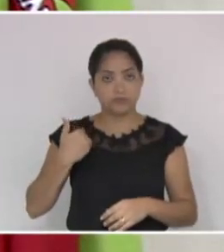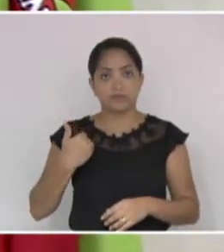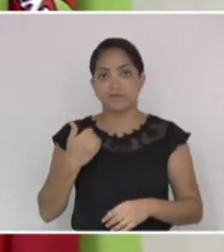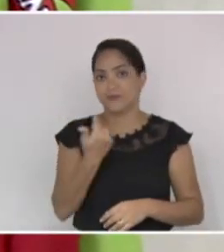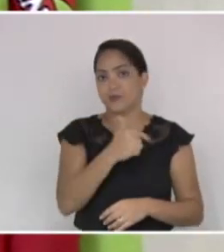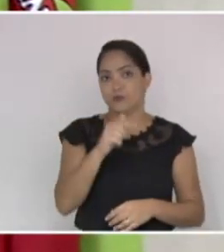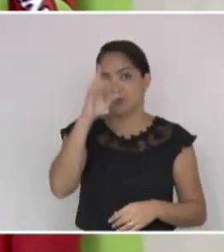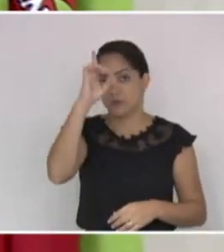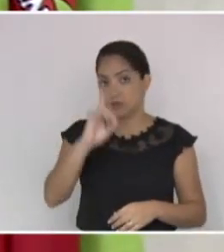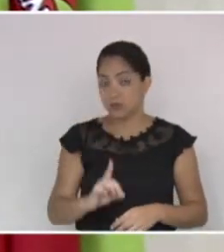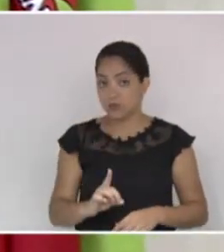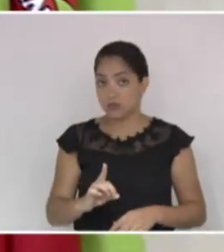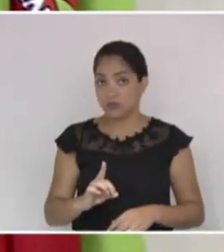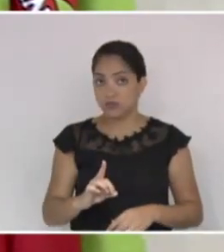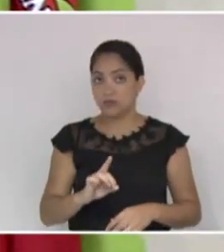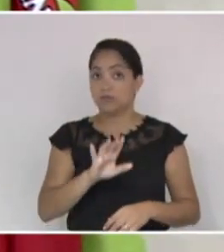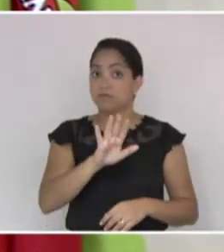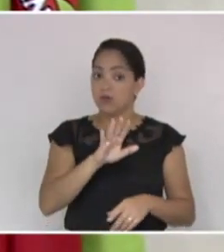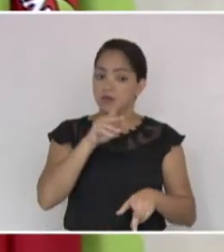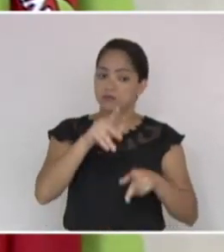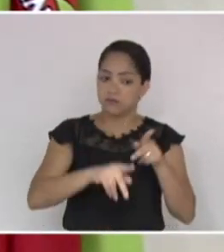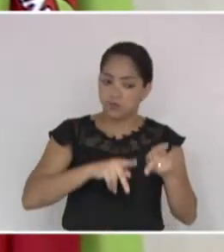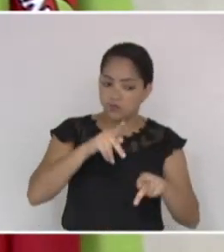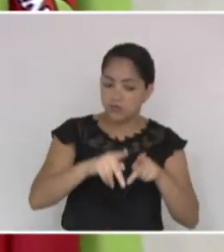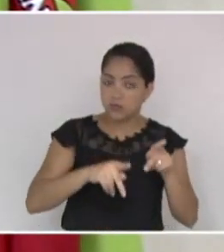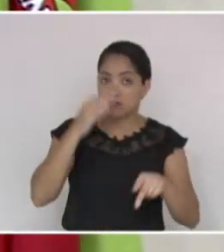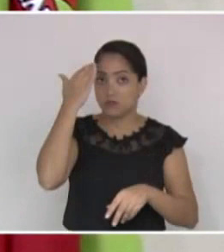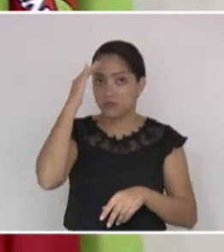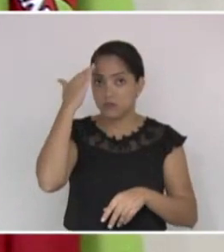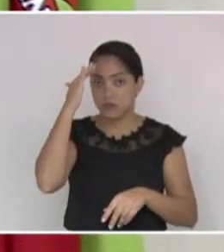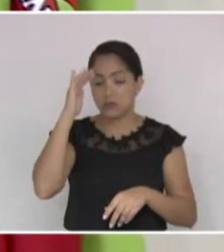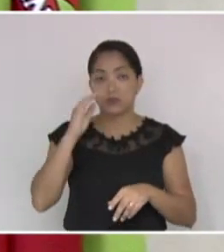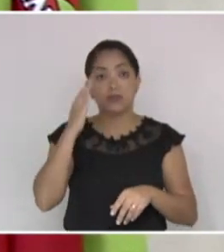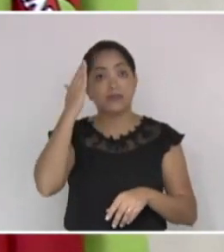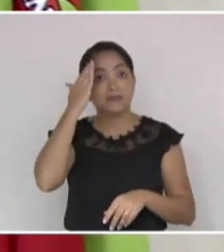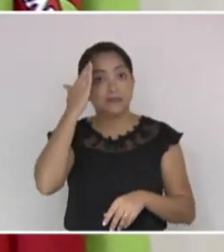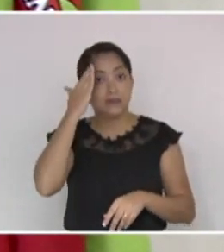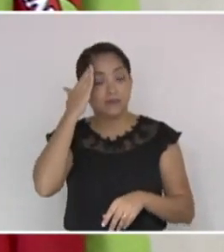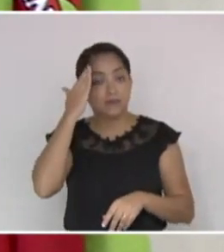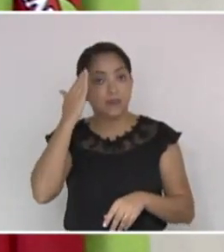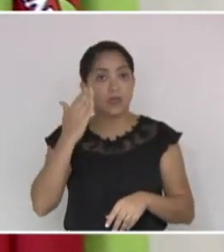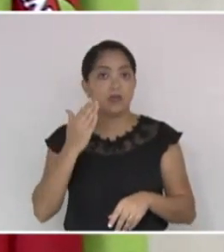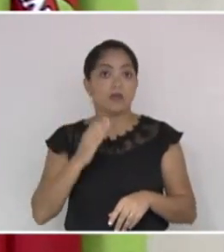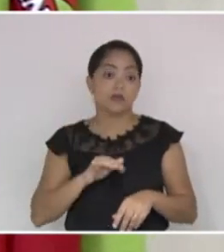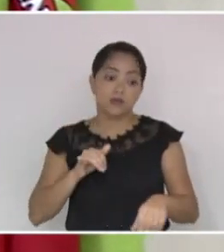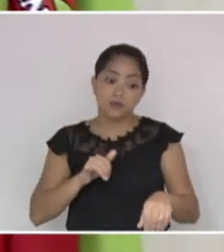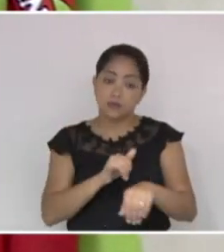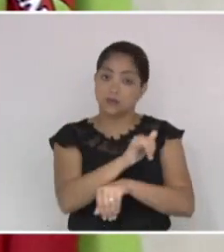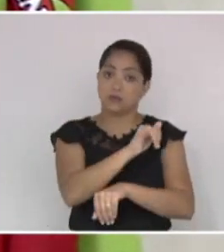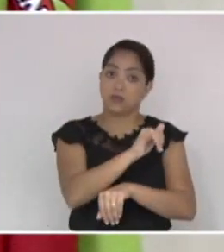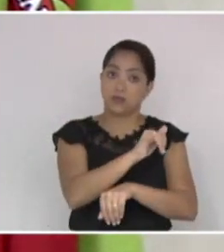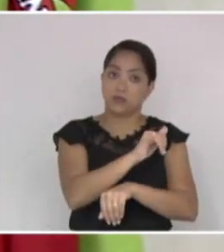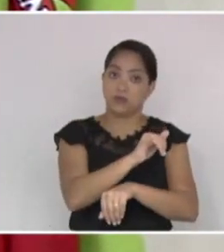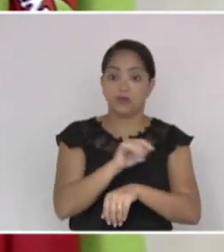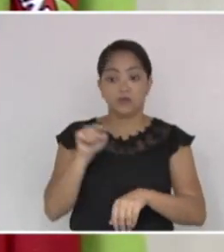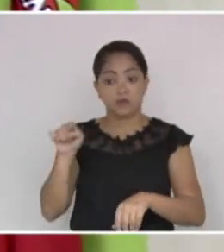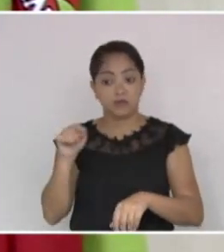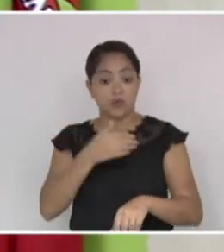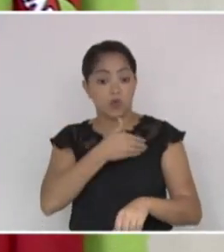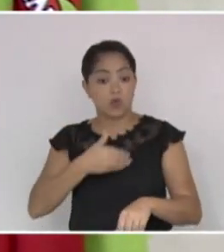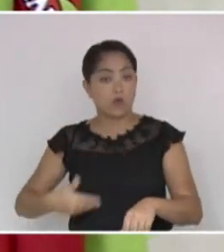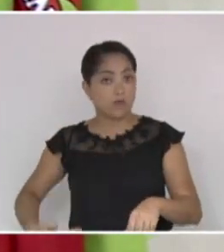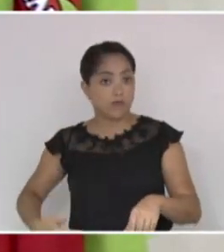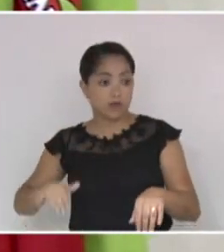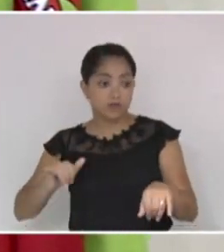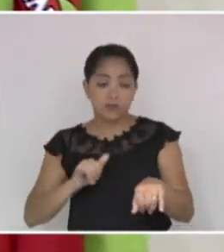direito. O povo precisa compreender e saber que está sendo enganado por esse governo. Quando o governo diz